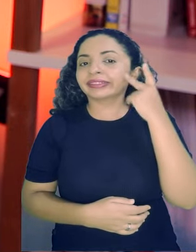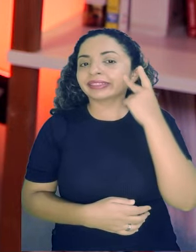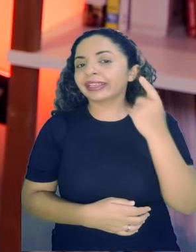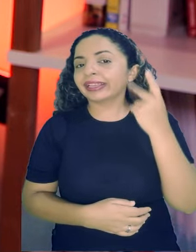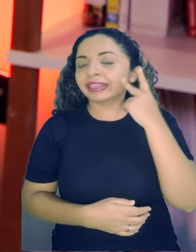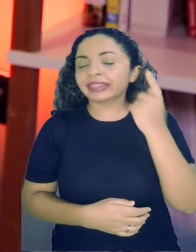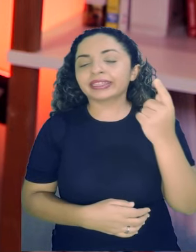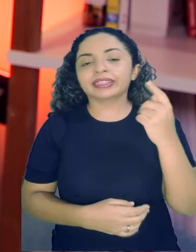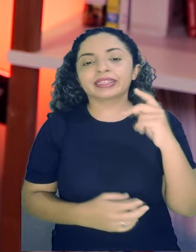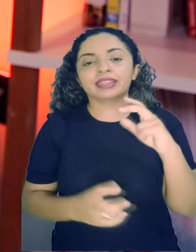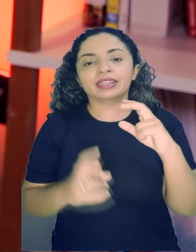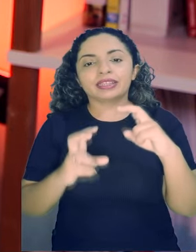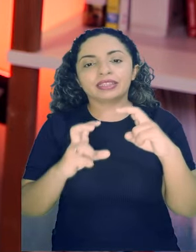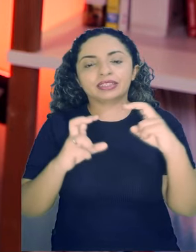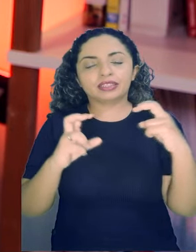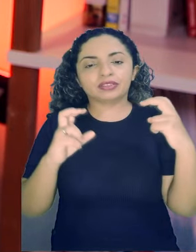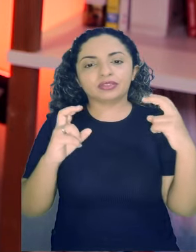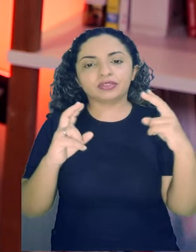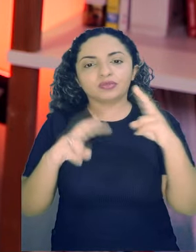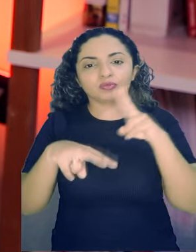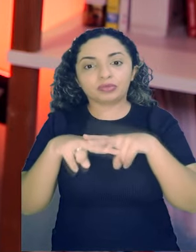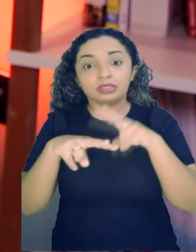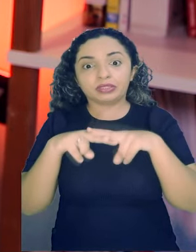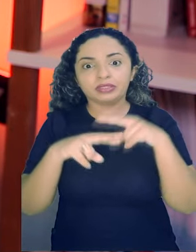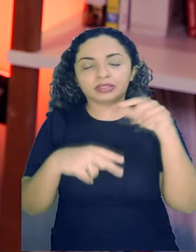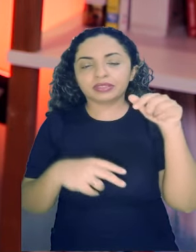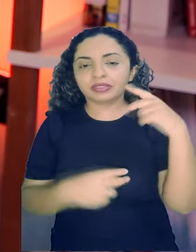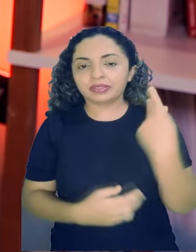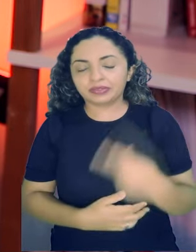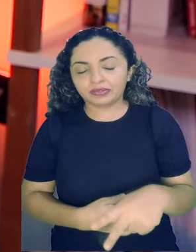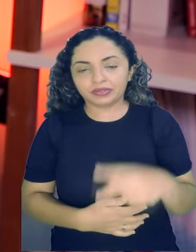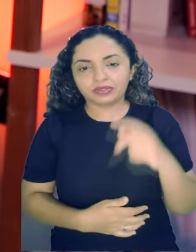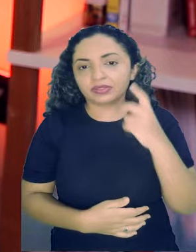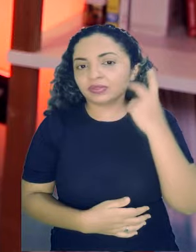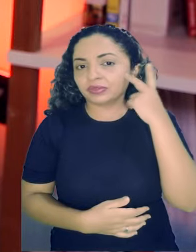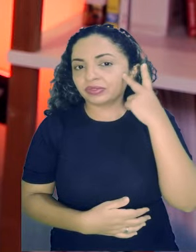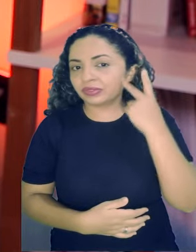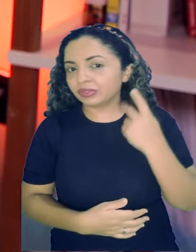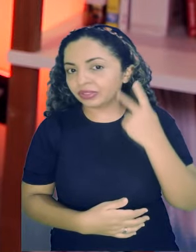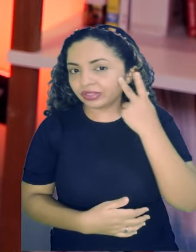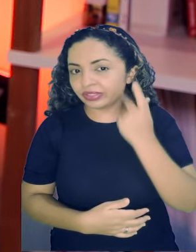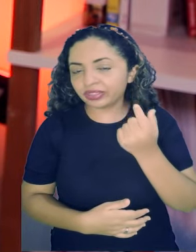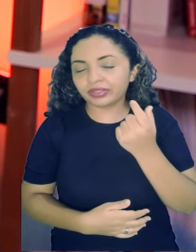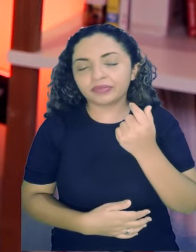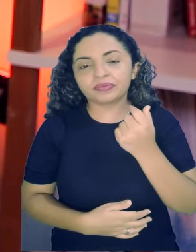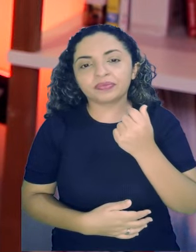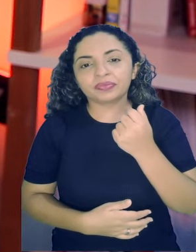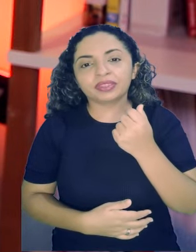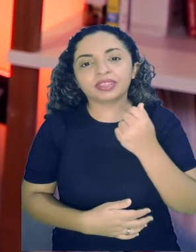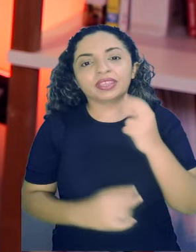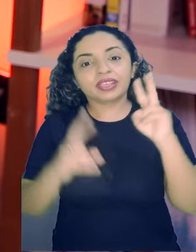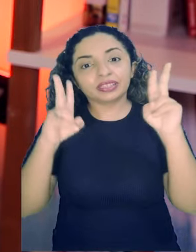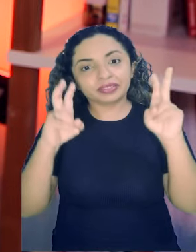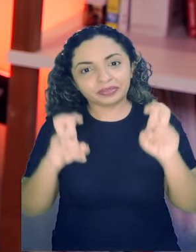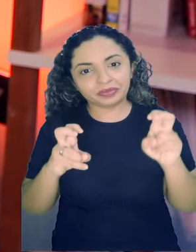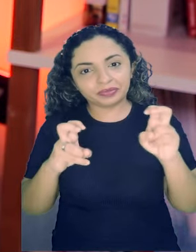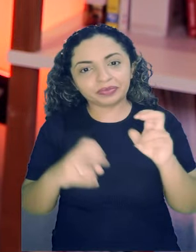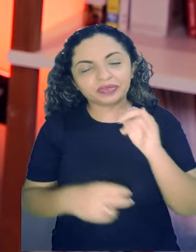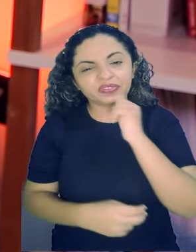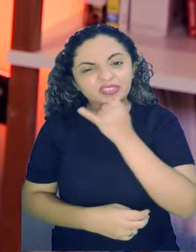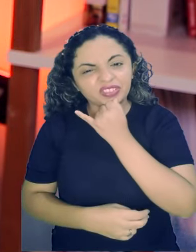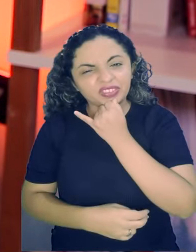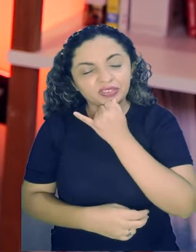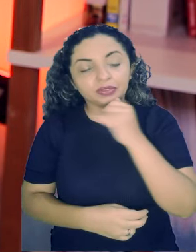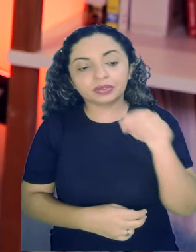na Seca de 1932, da historiadora Kenia Souza Rios. É exatamente isso que conta o título aqui. É uma